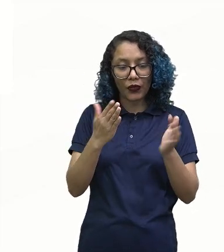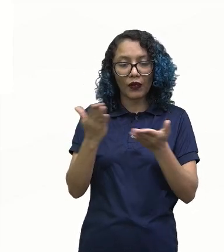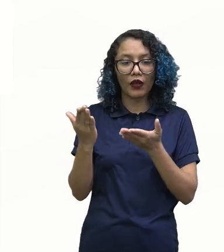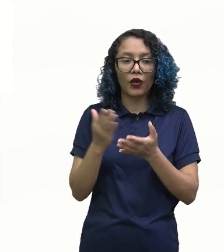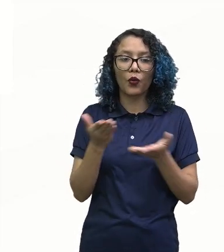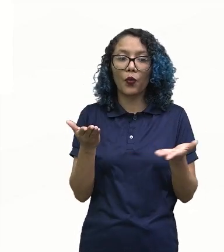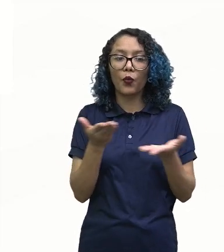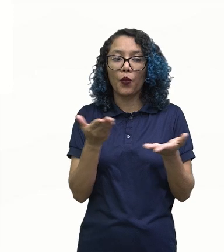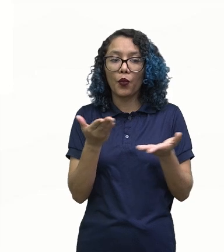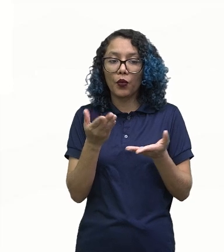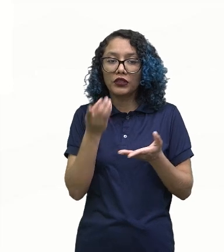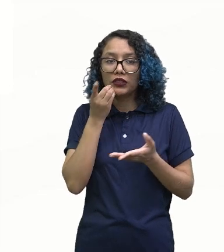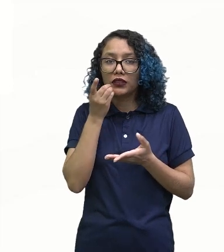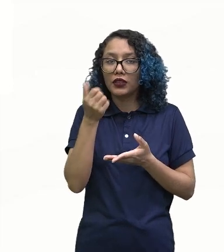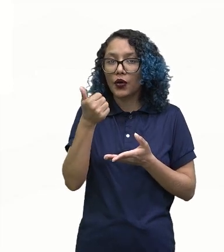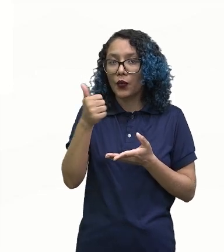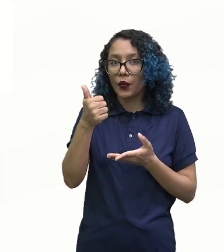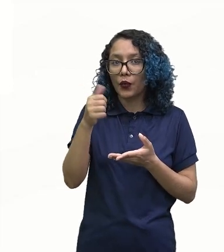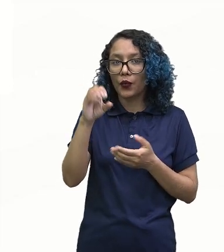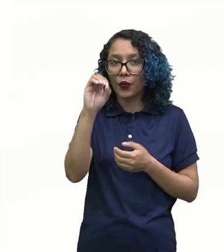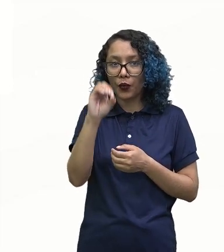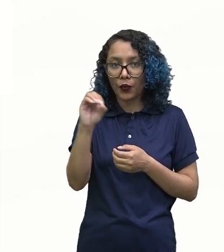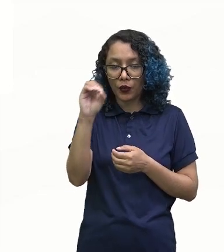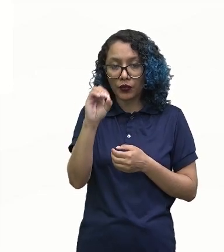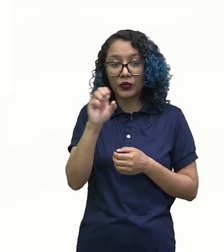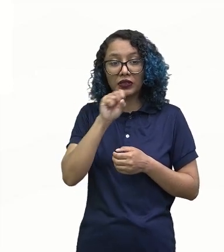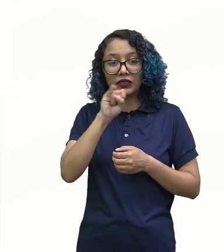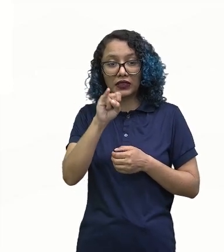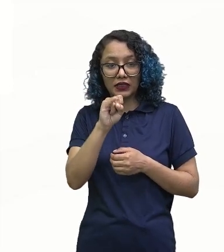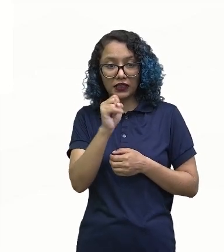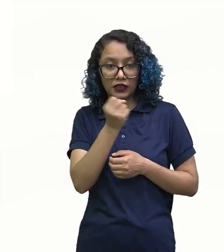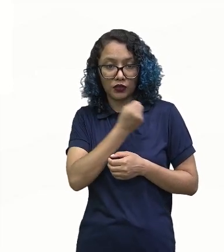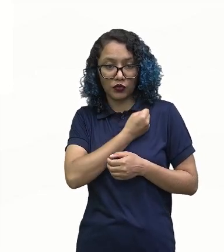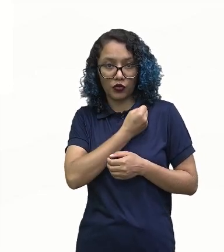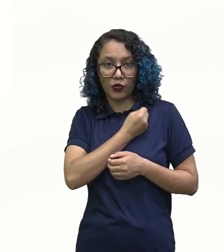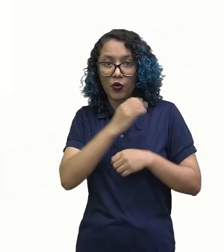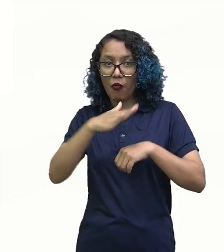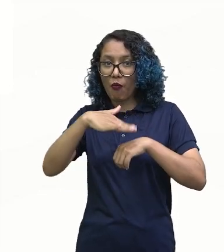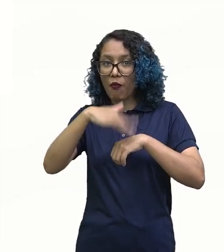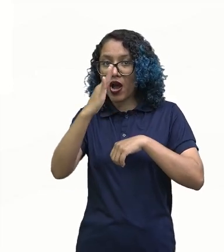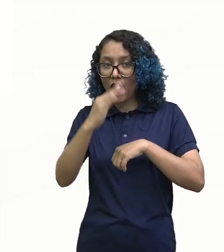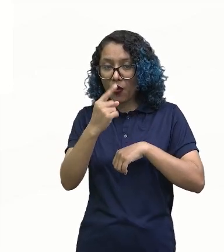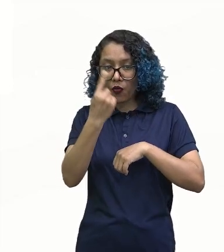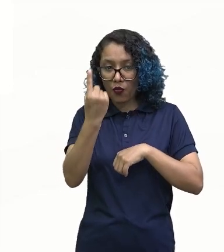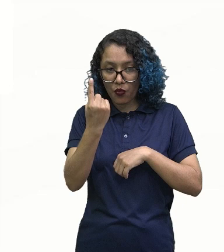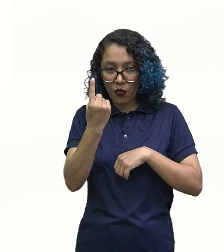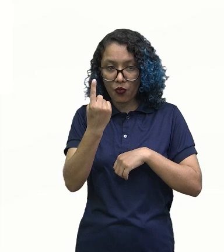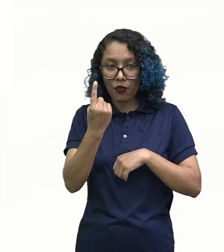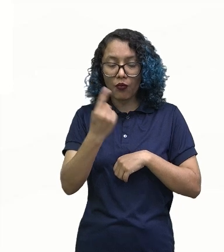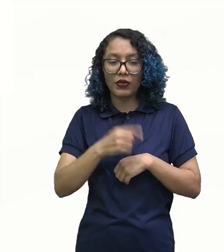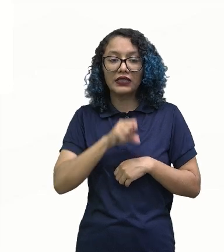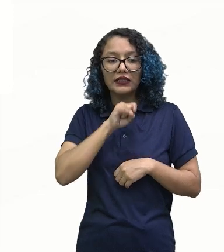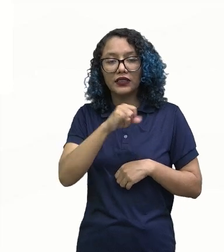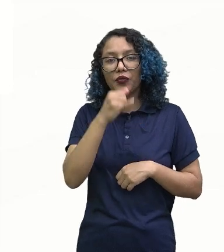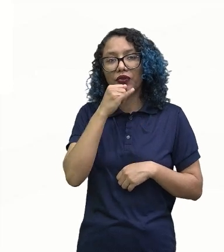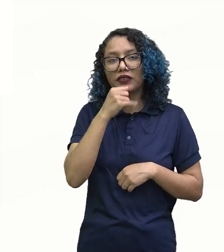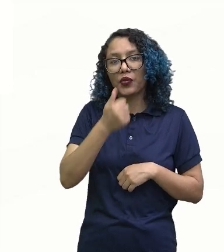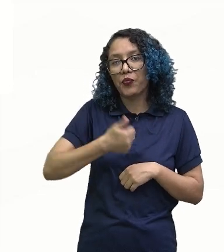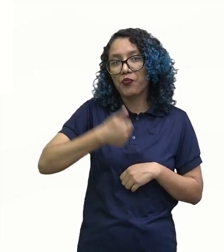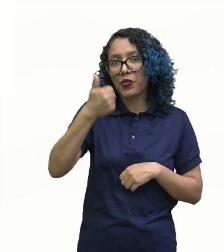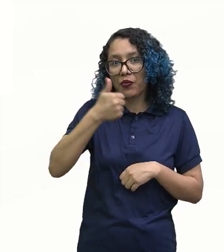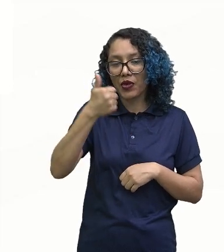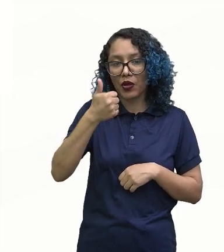outubro. Então, numeral tem mais de 1. Se for o dia 1º, por exemplo, hoje